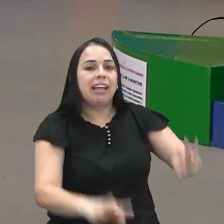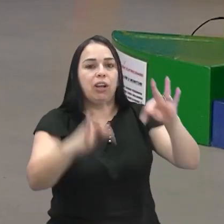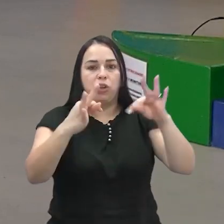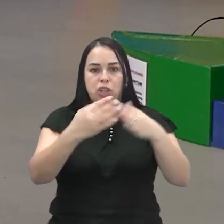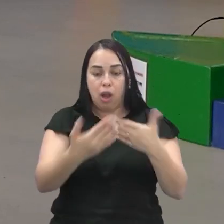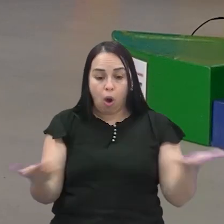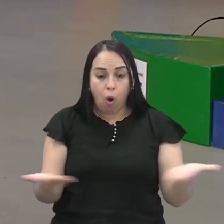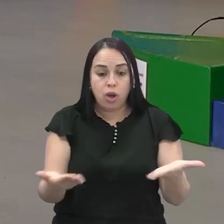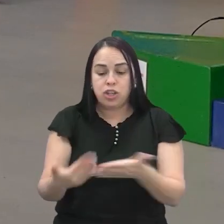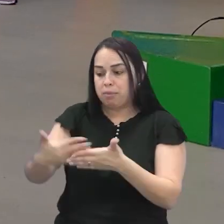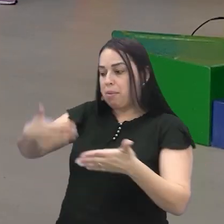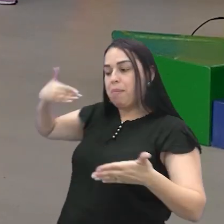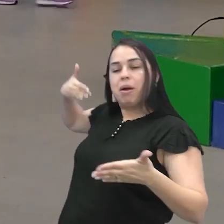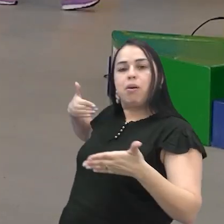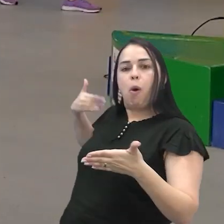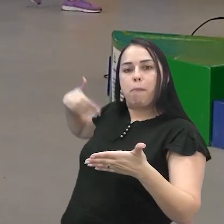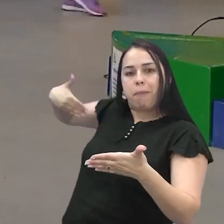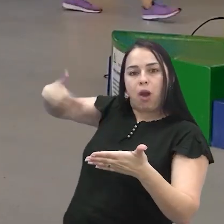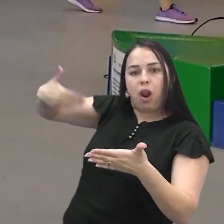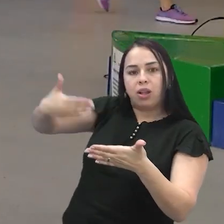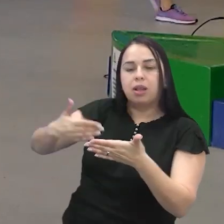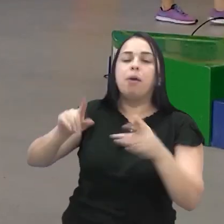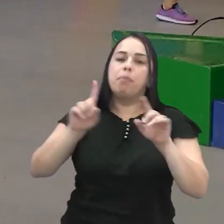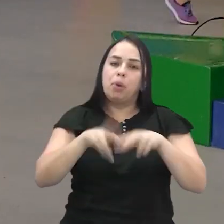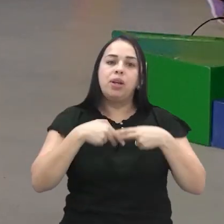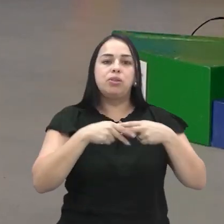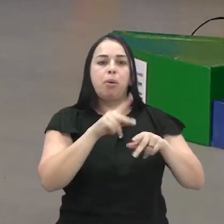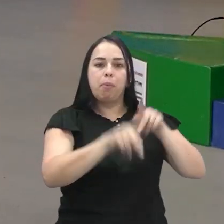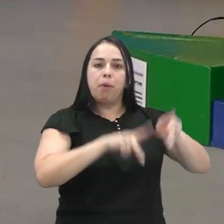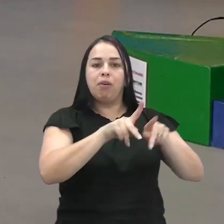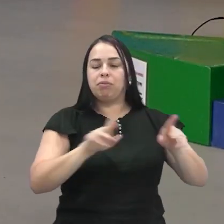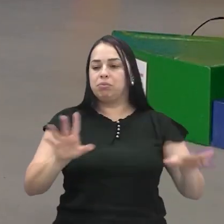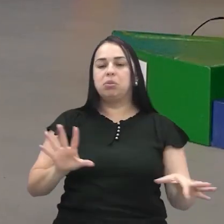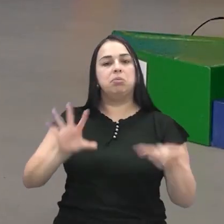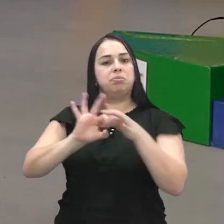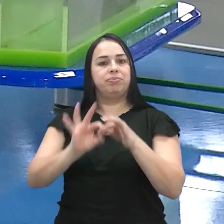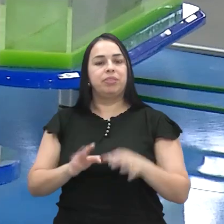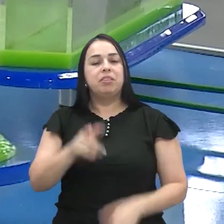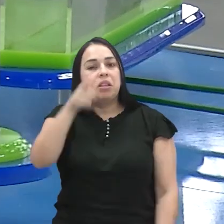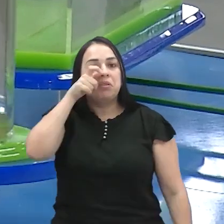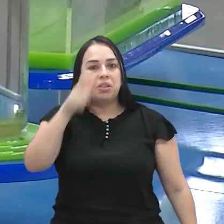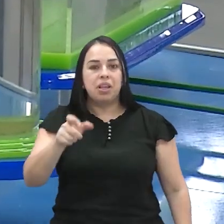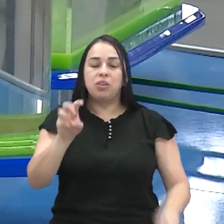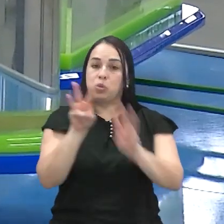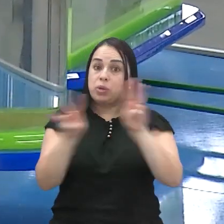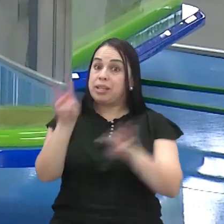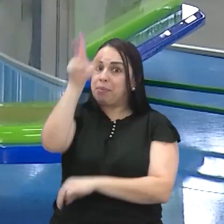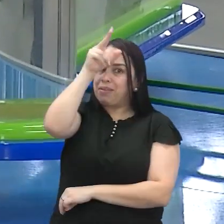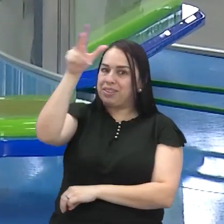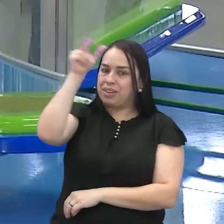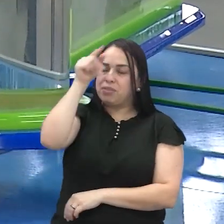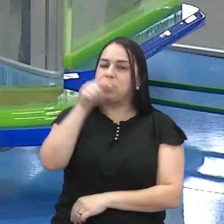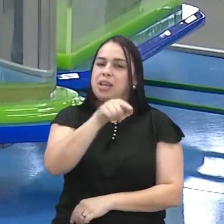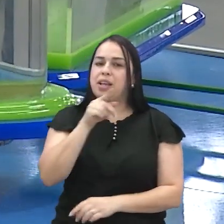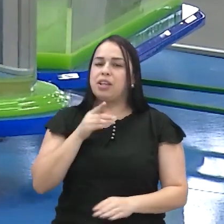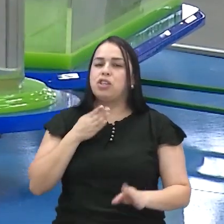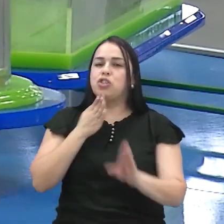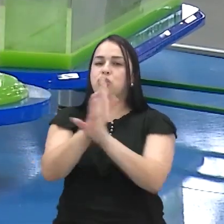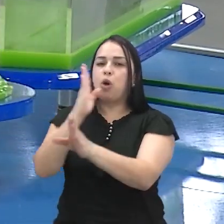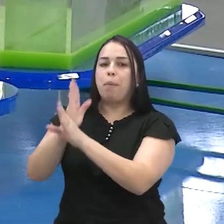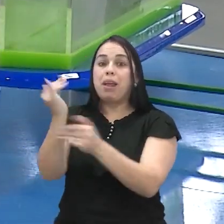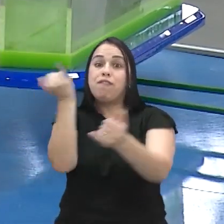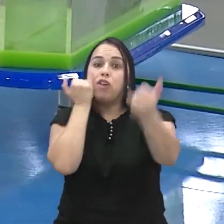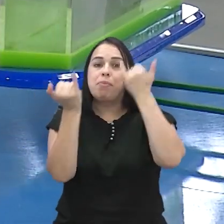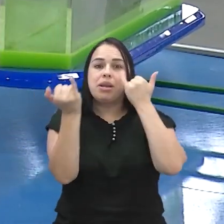coisas tecnológicas de hoje em dia. Então, eu acho que isso que acaba aproximando mesmo do público. E para quem se interessou, no site da Prefeitura